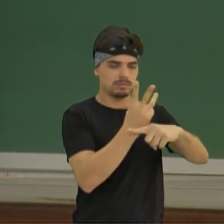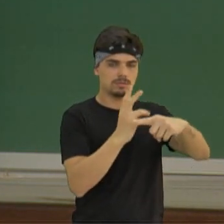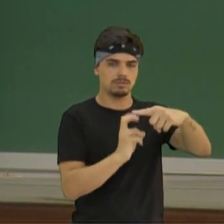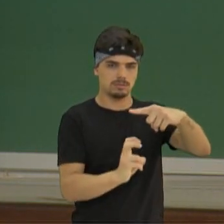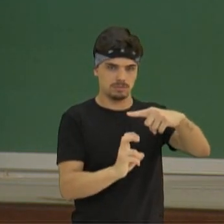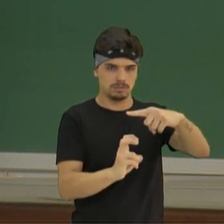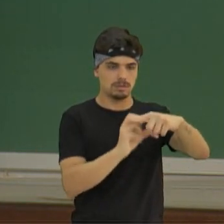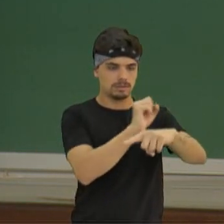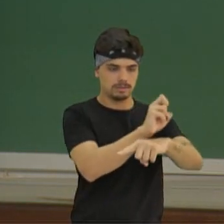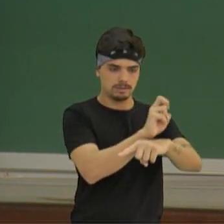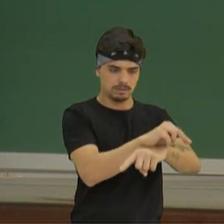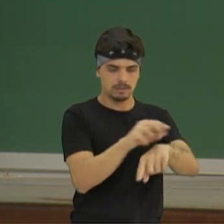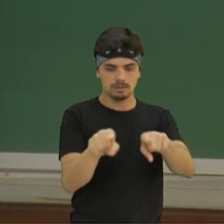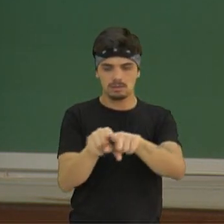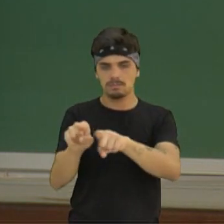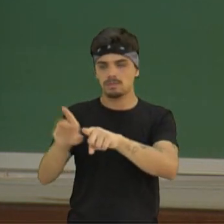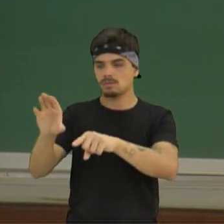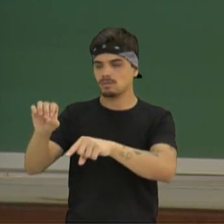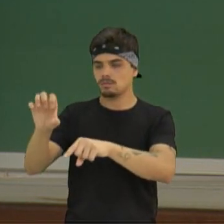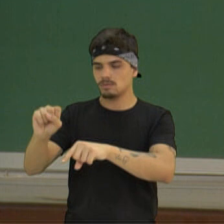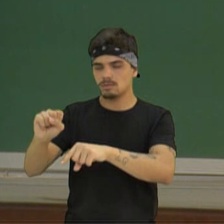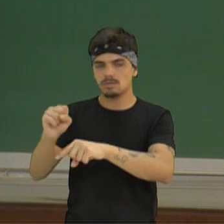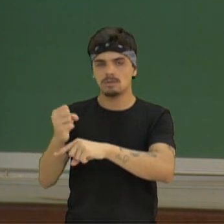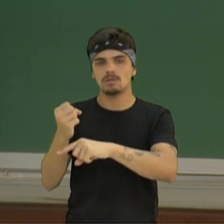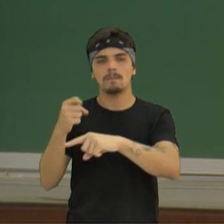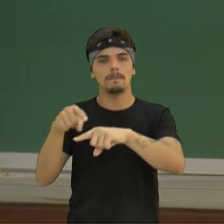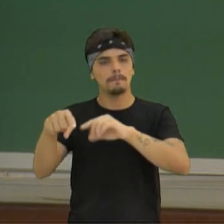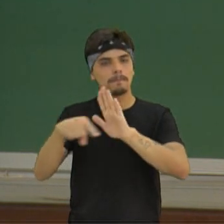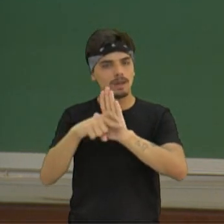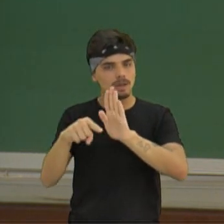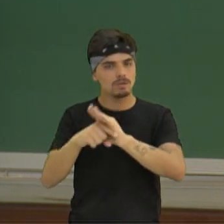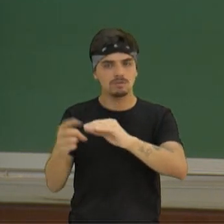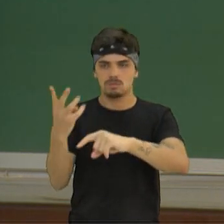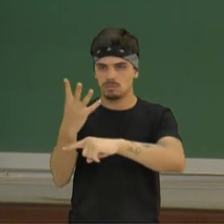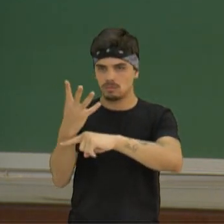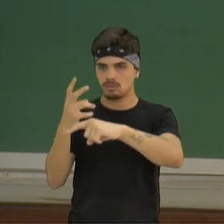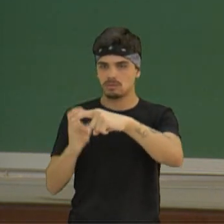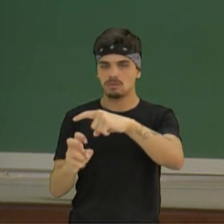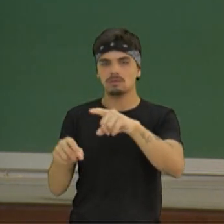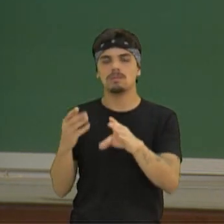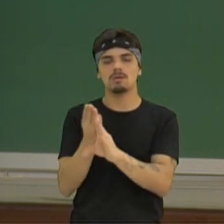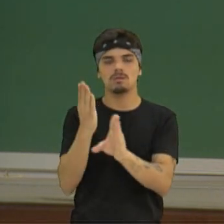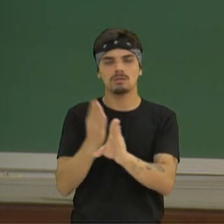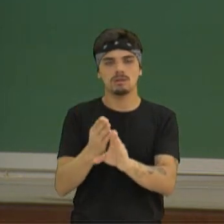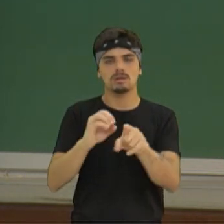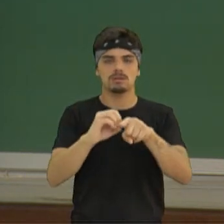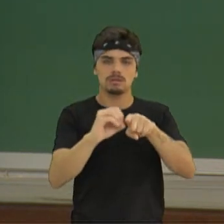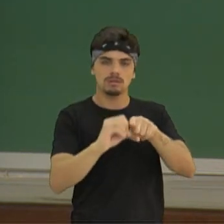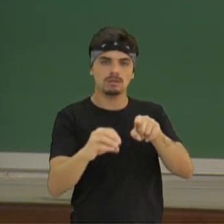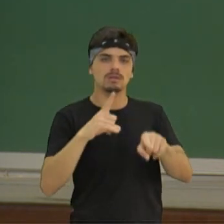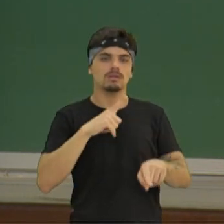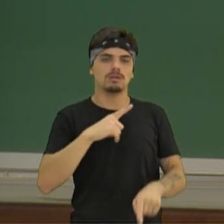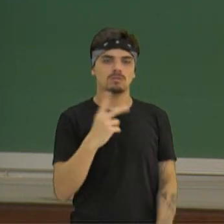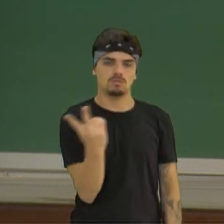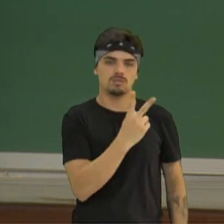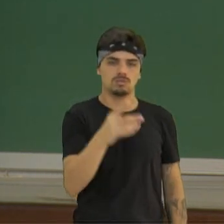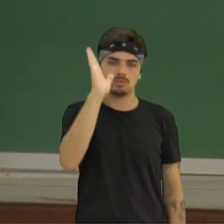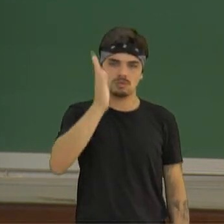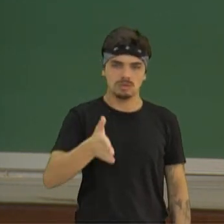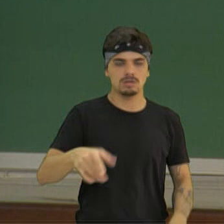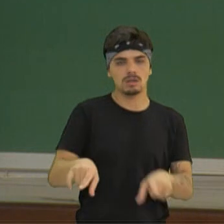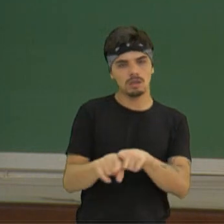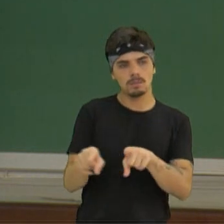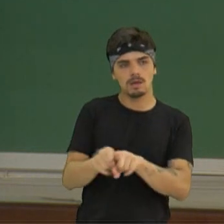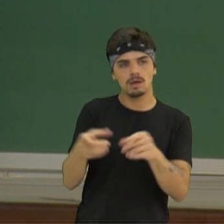o cosseno menos 4/5, então, para achar a tangente, tendo seno e cosseno, é direto.